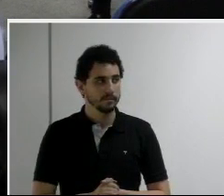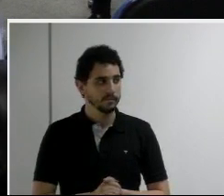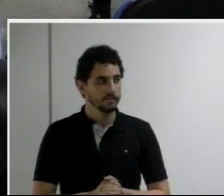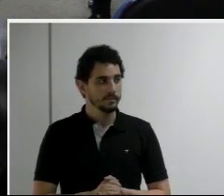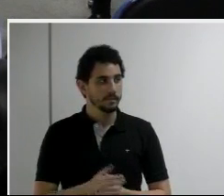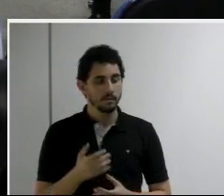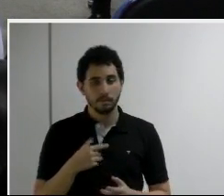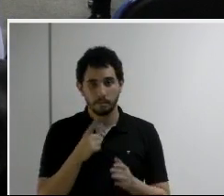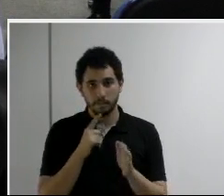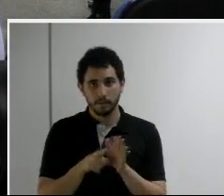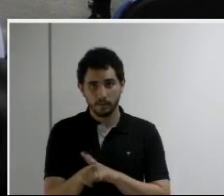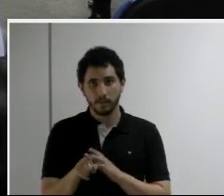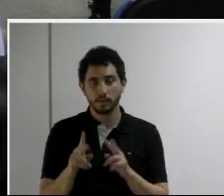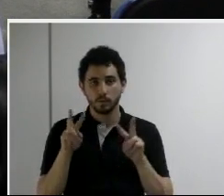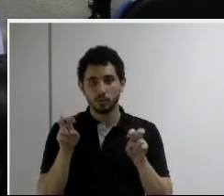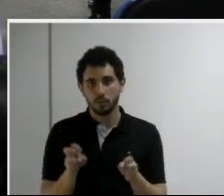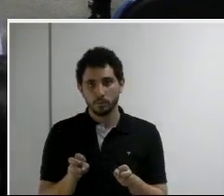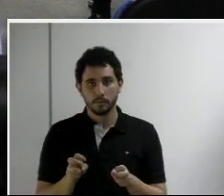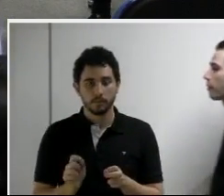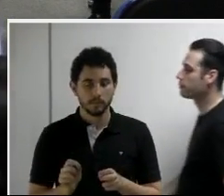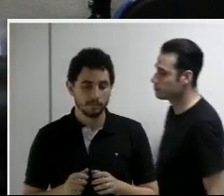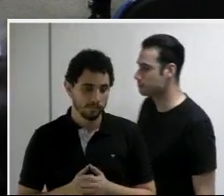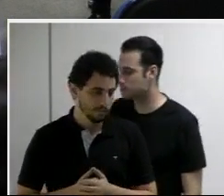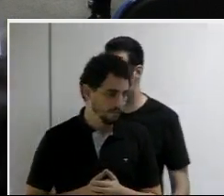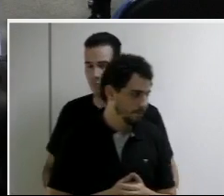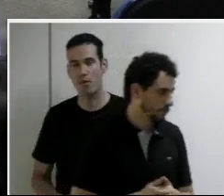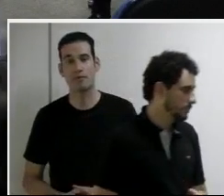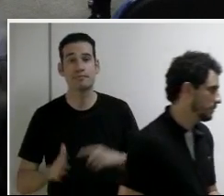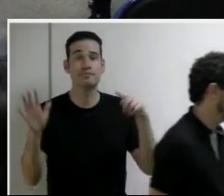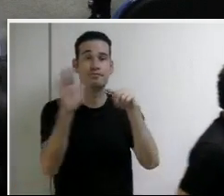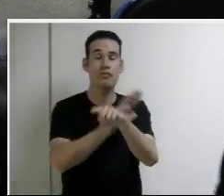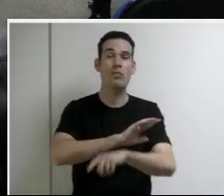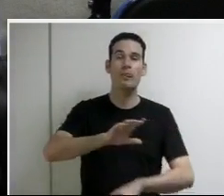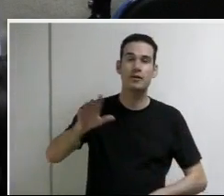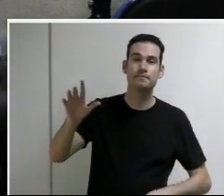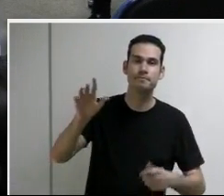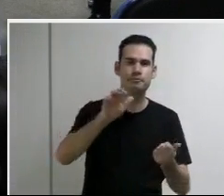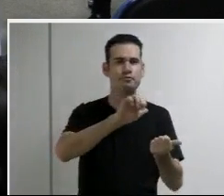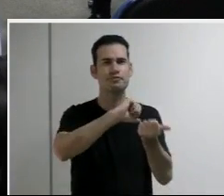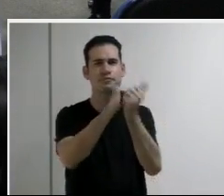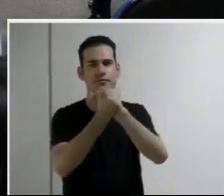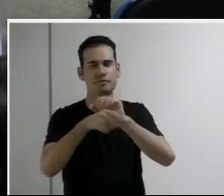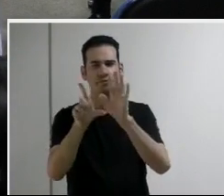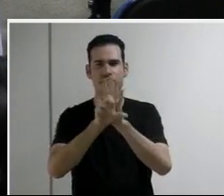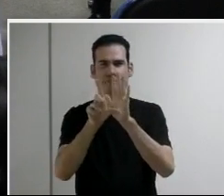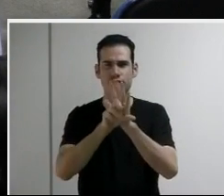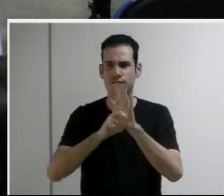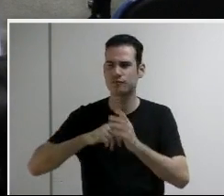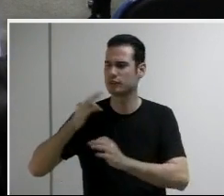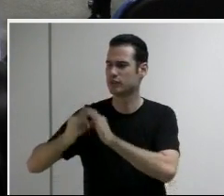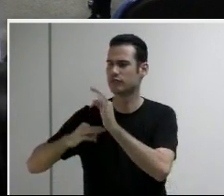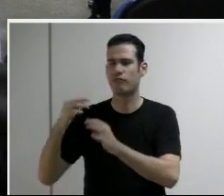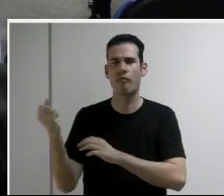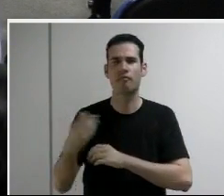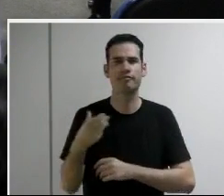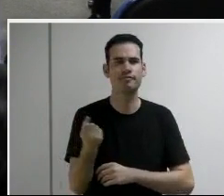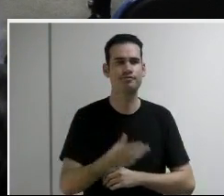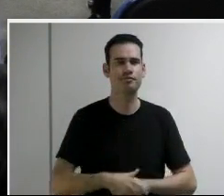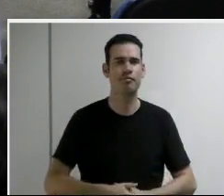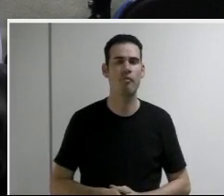Queria perguntar sobre um pouco a capacidade da lei para se ajustar a novas tecnologias. Uma das coisas que se vem discutindo